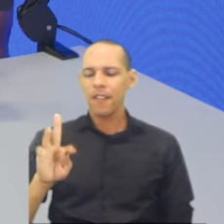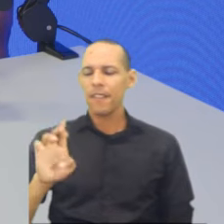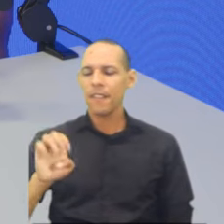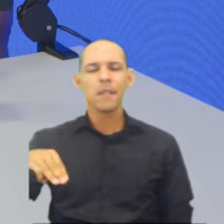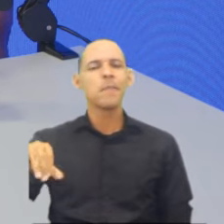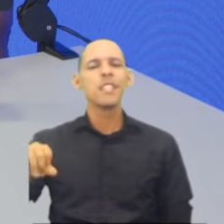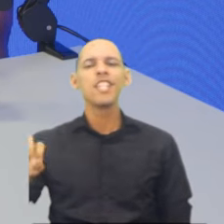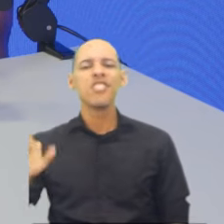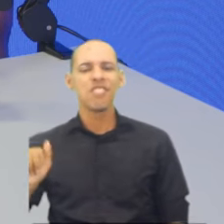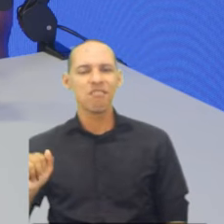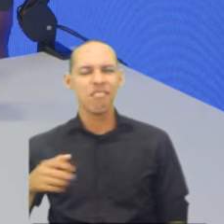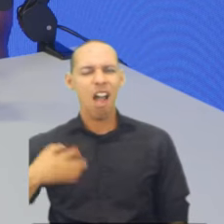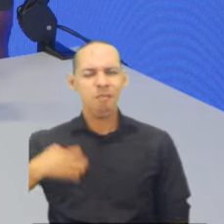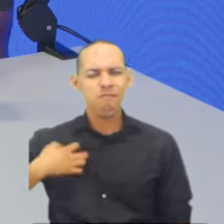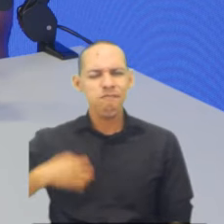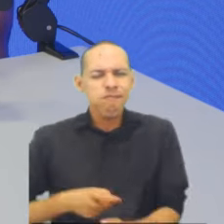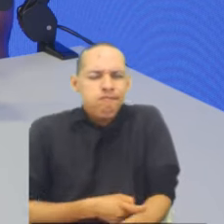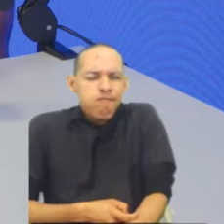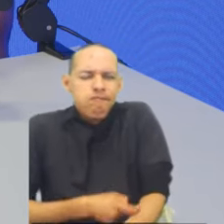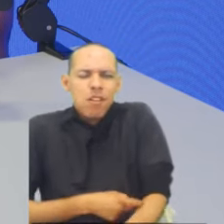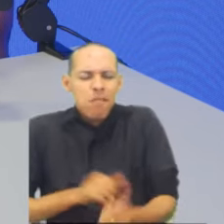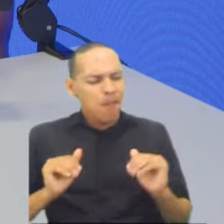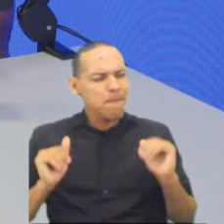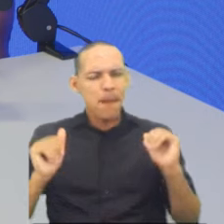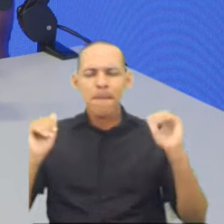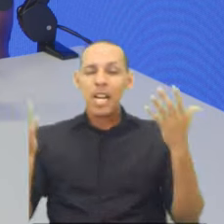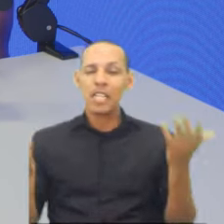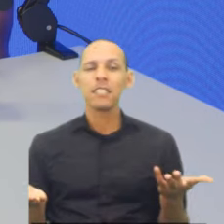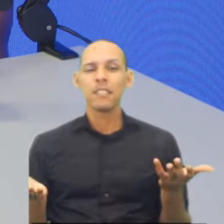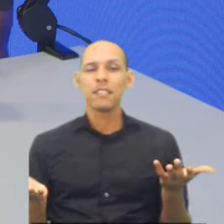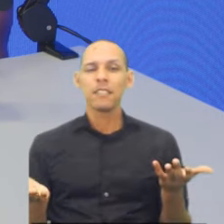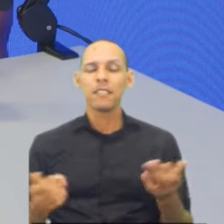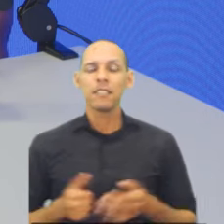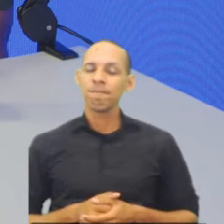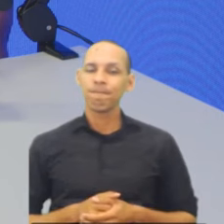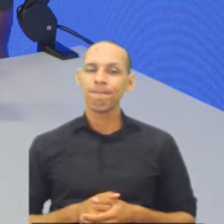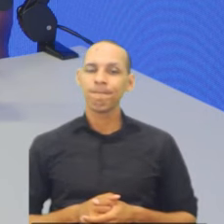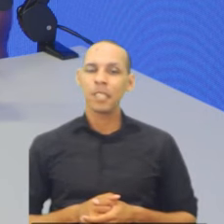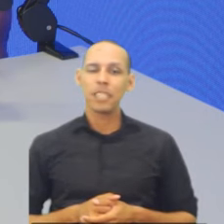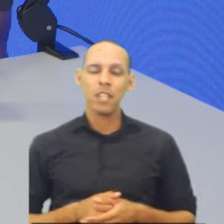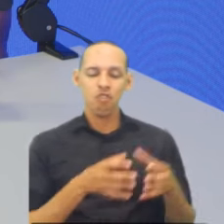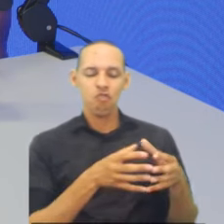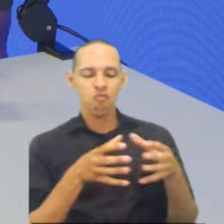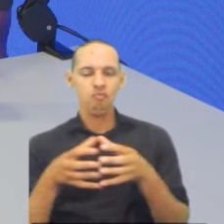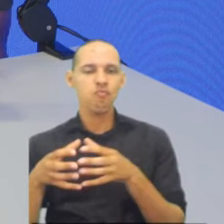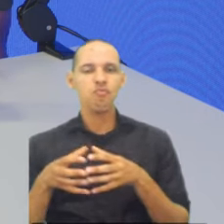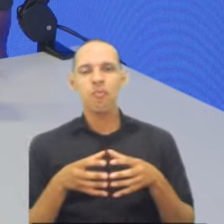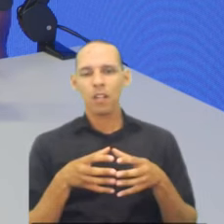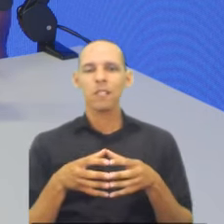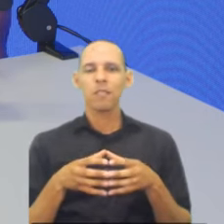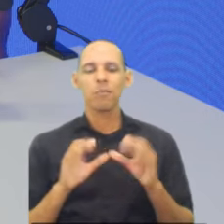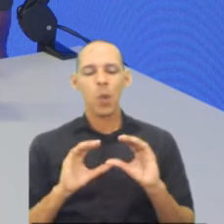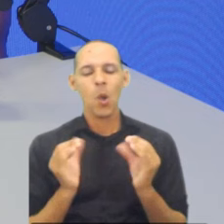ra em raiv veidas eh eu acho que os grupos as